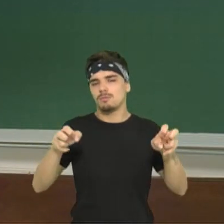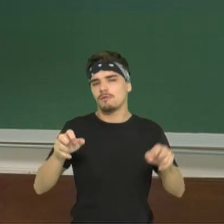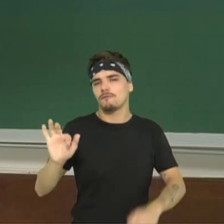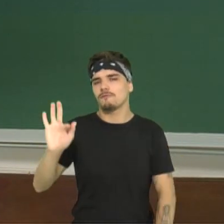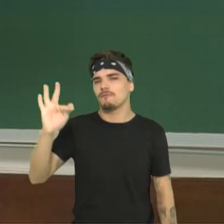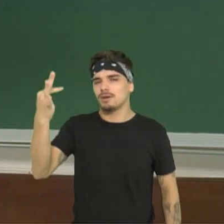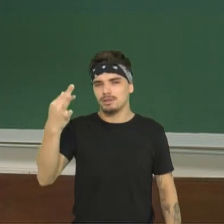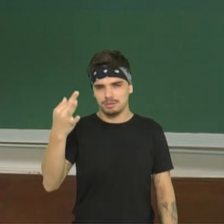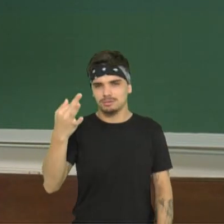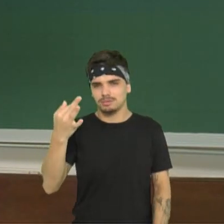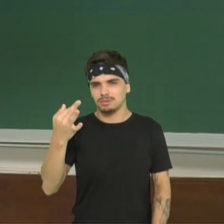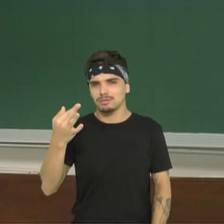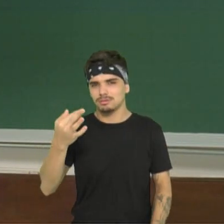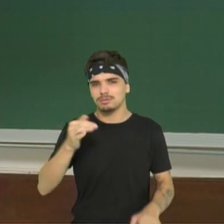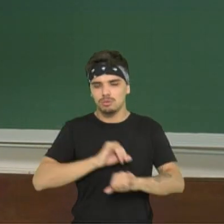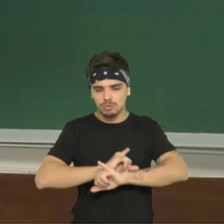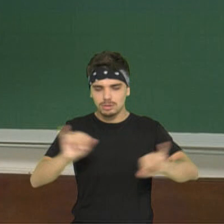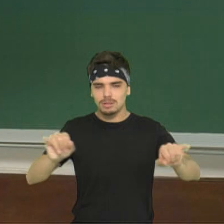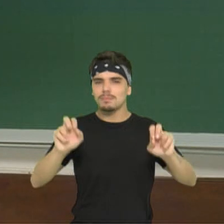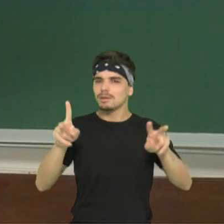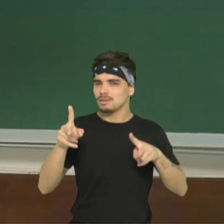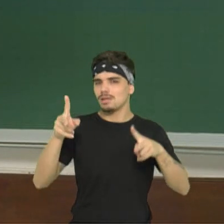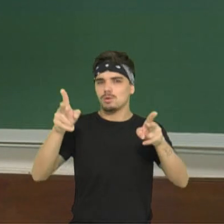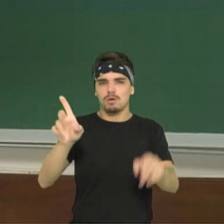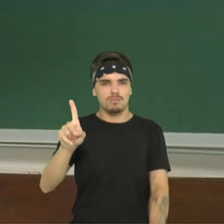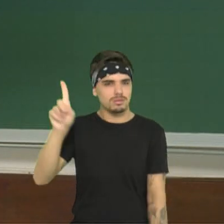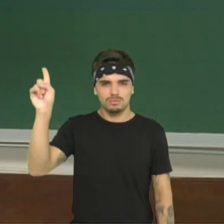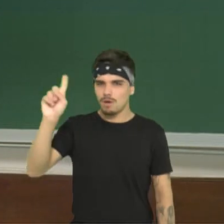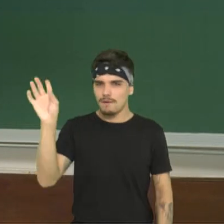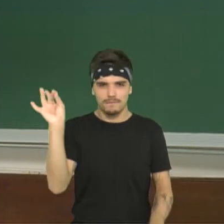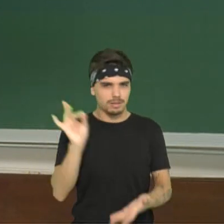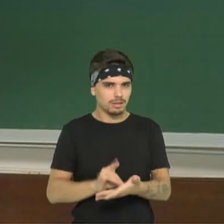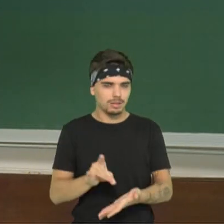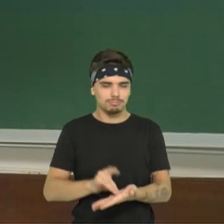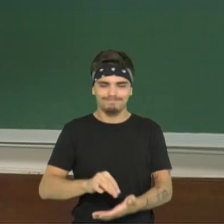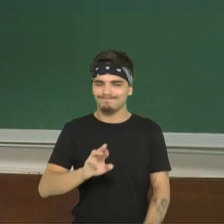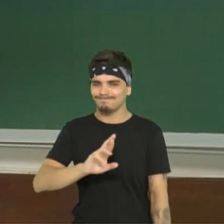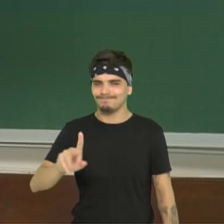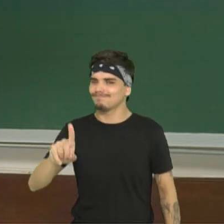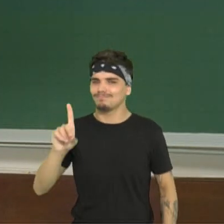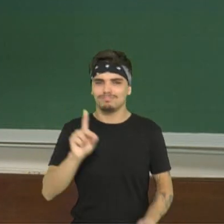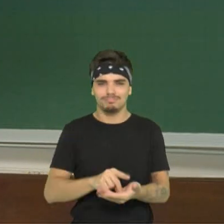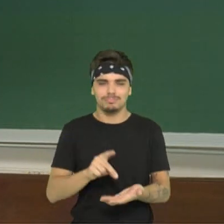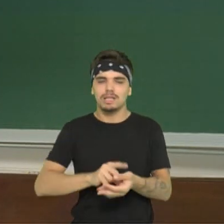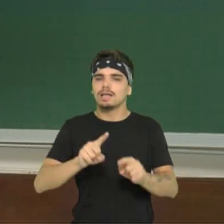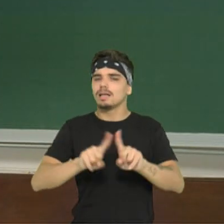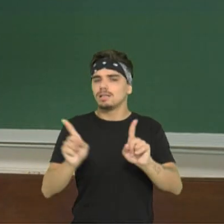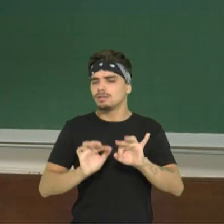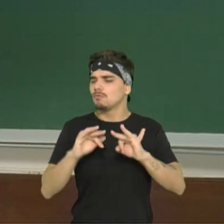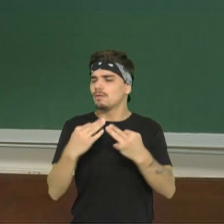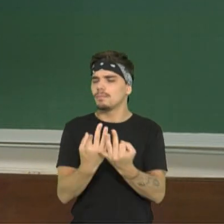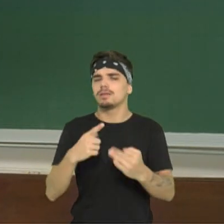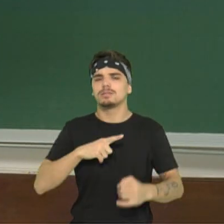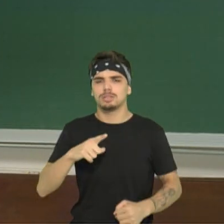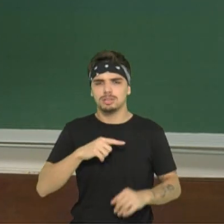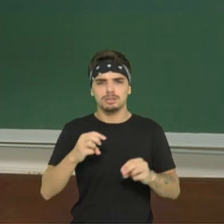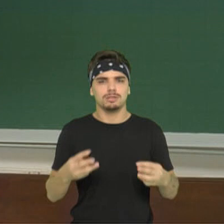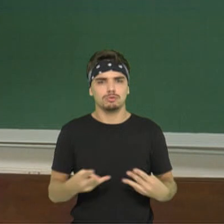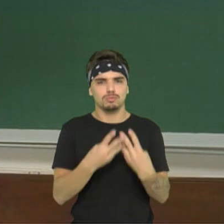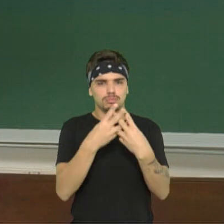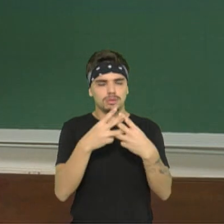dá pra gente pensar até como fake news, né? Isso aí não é verdadeiro. Os judeus tinham família, os judeus tinham uma